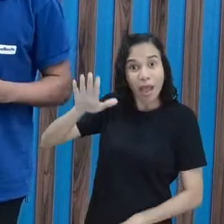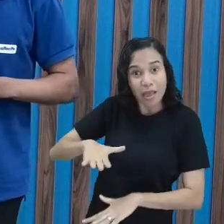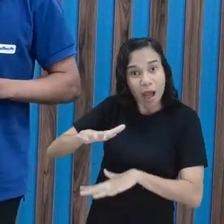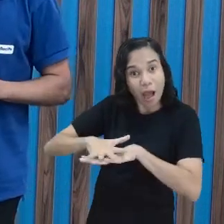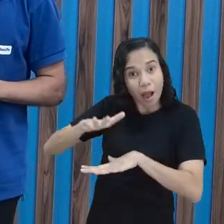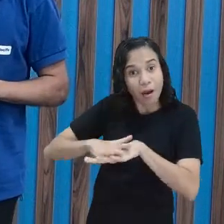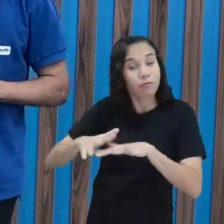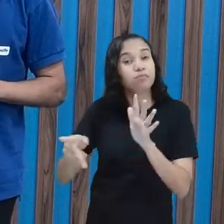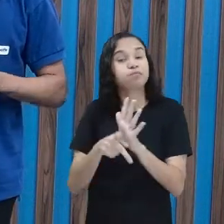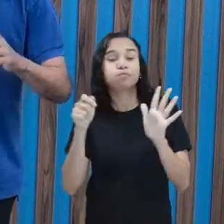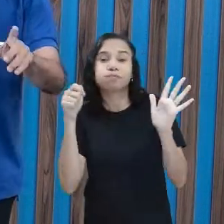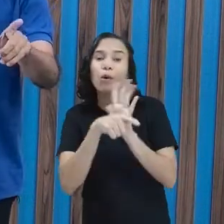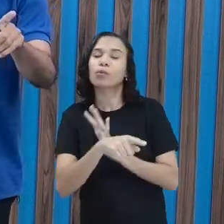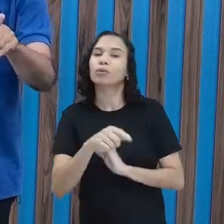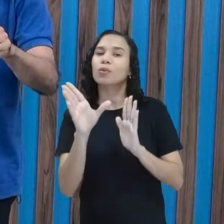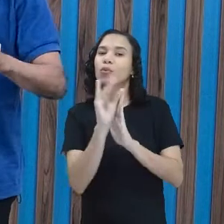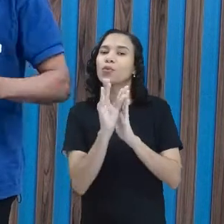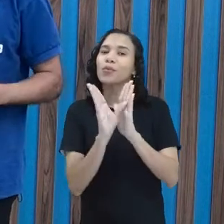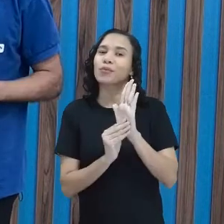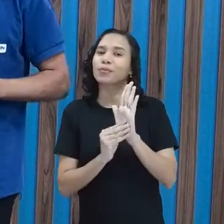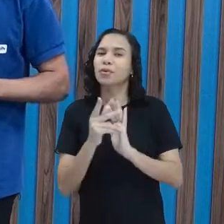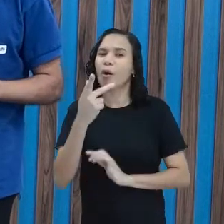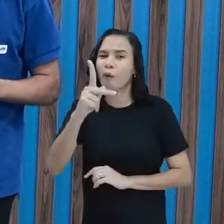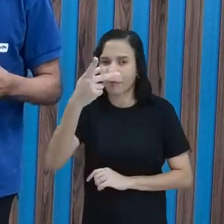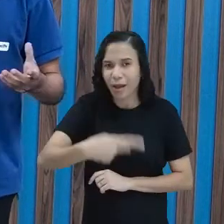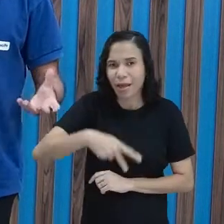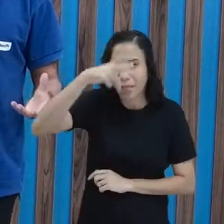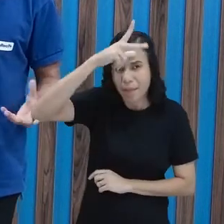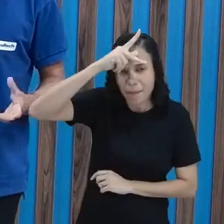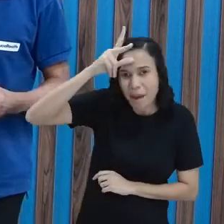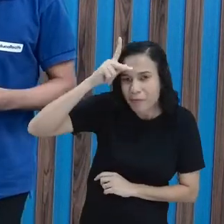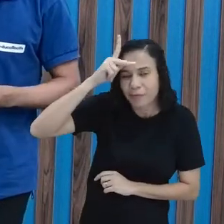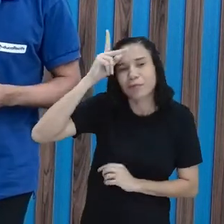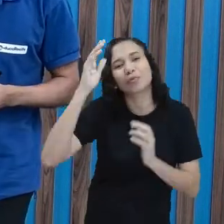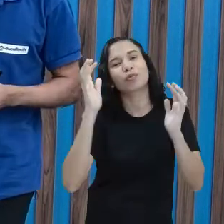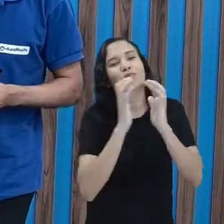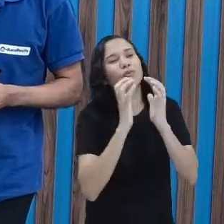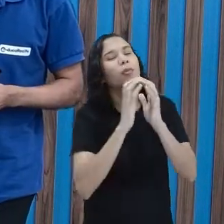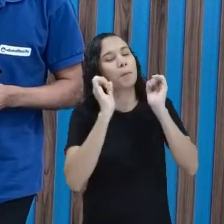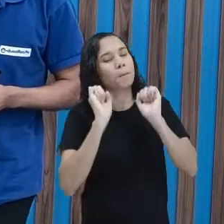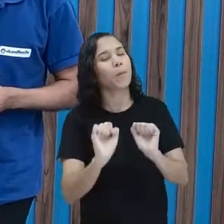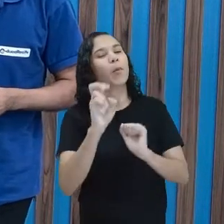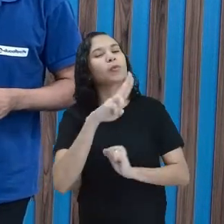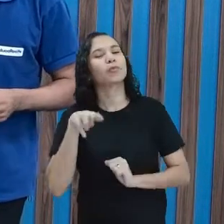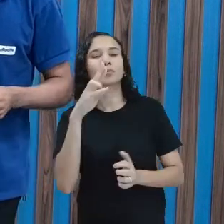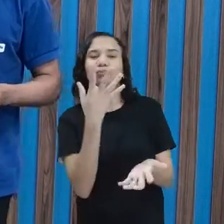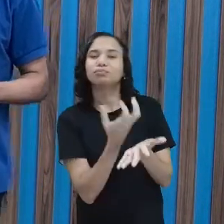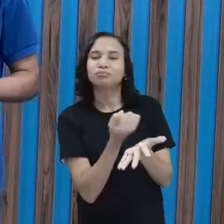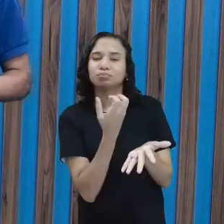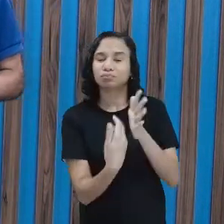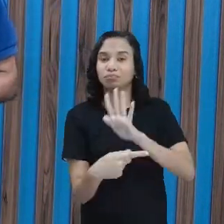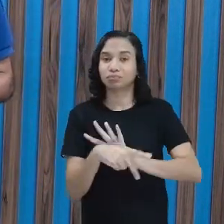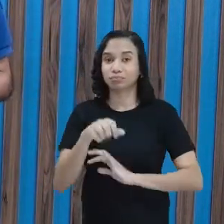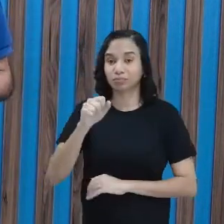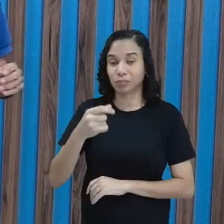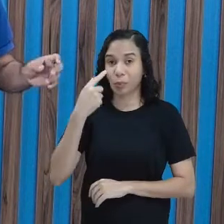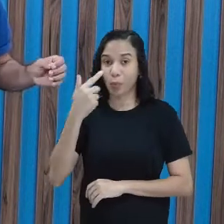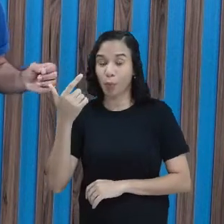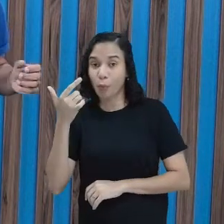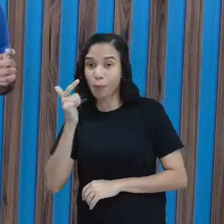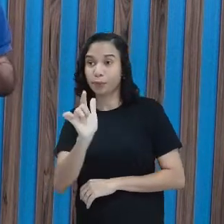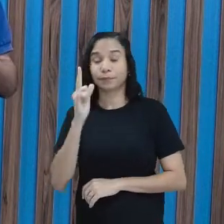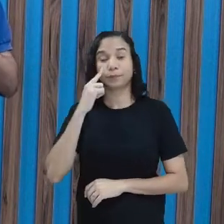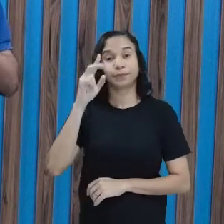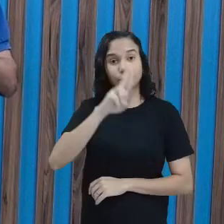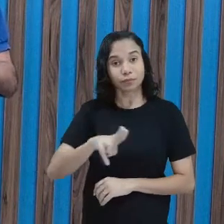aí o conteúdo a respeito disso. Você que é da rede, da Prefeitura do Recife, pode baixar esse aplicativo, sim. Isso, você vai conseguir aí,